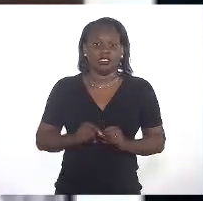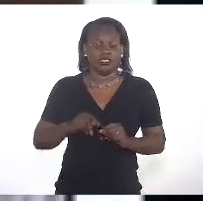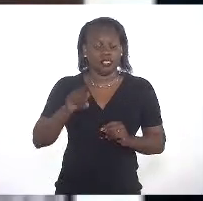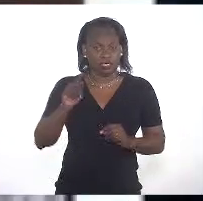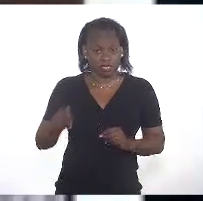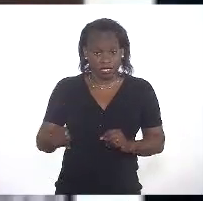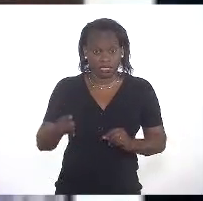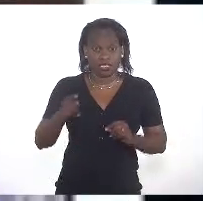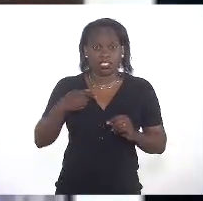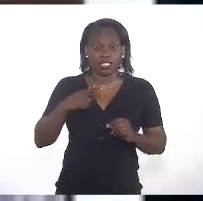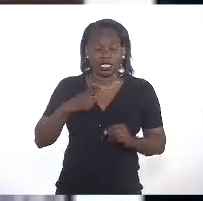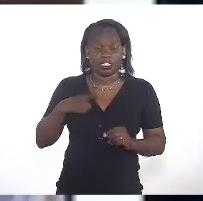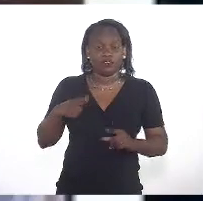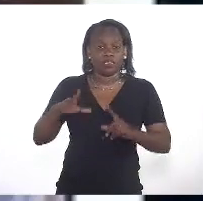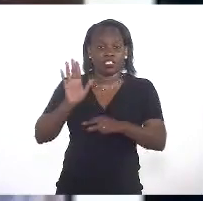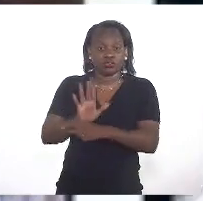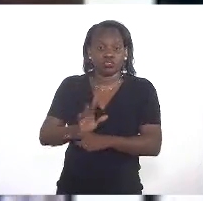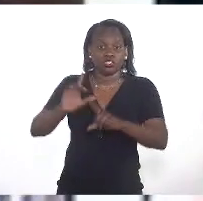para amenizar